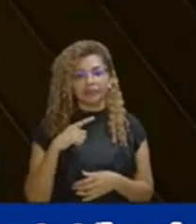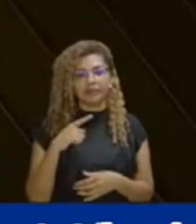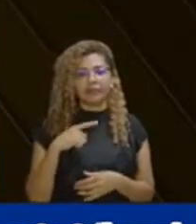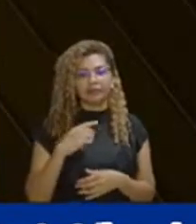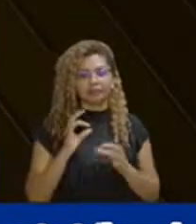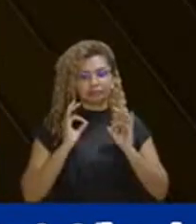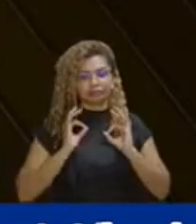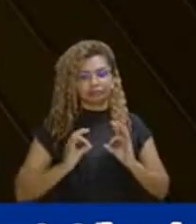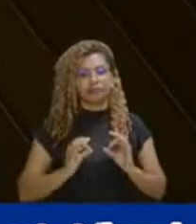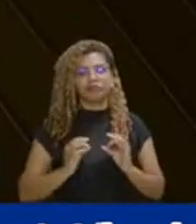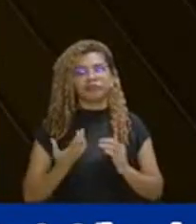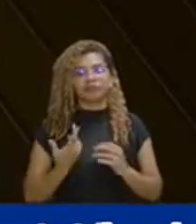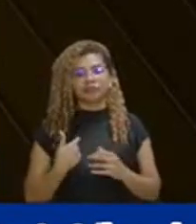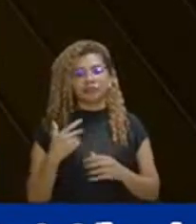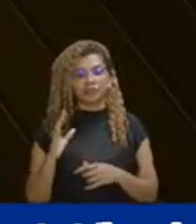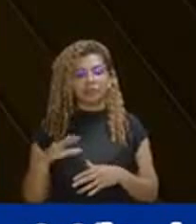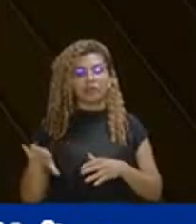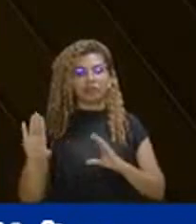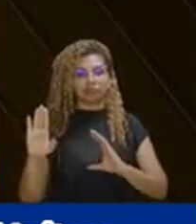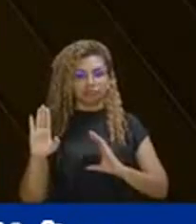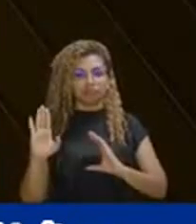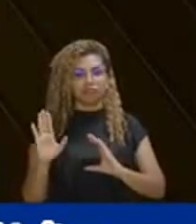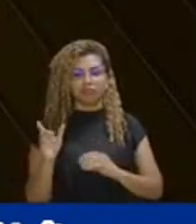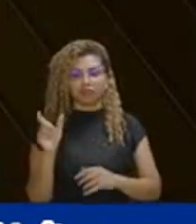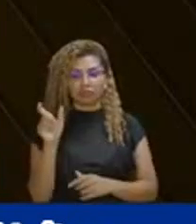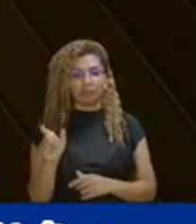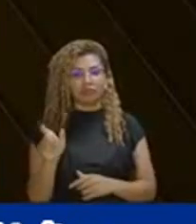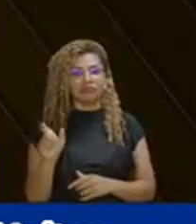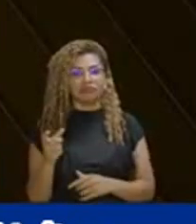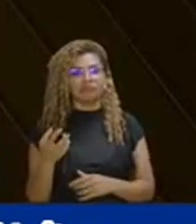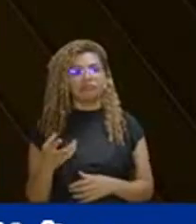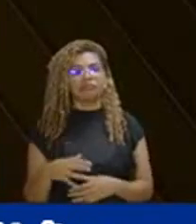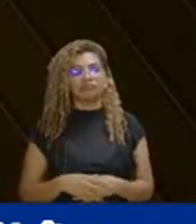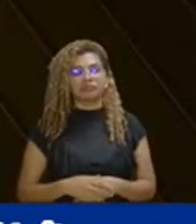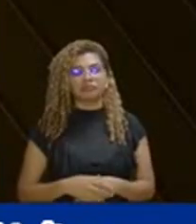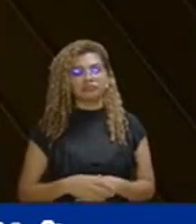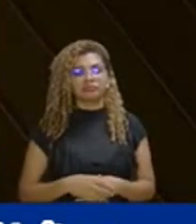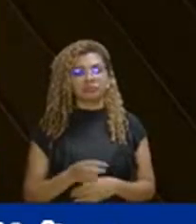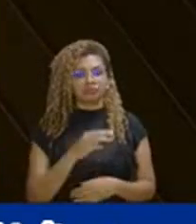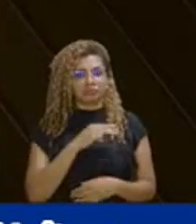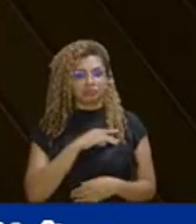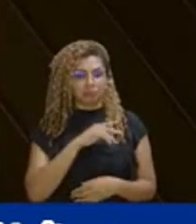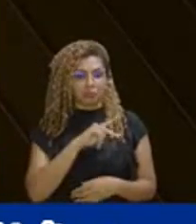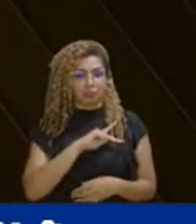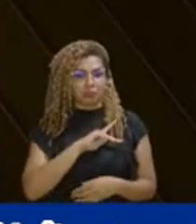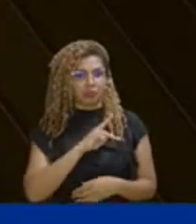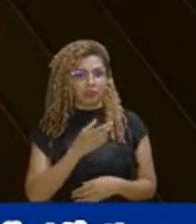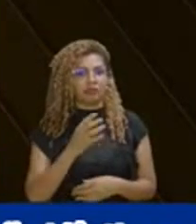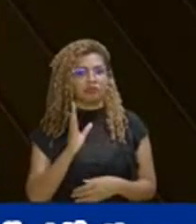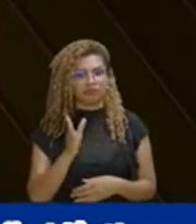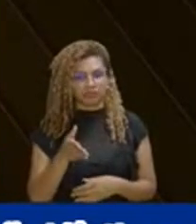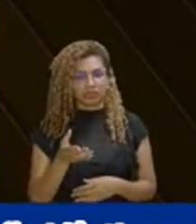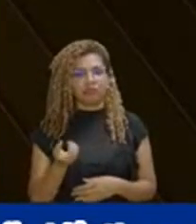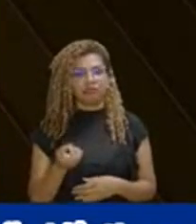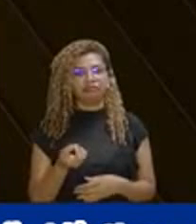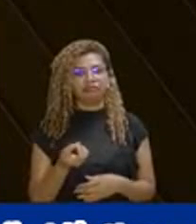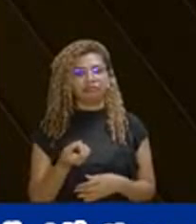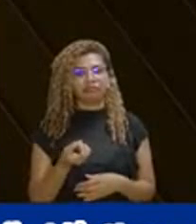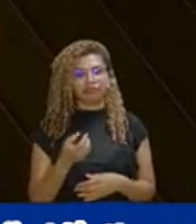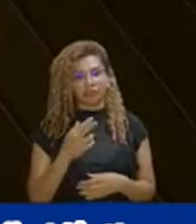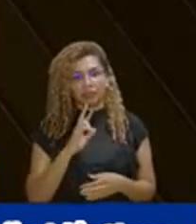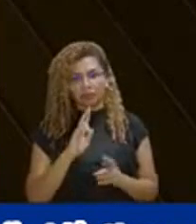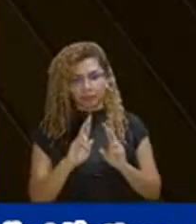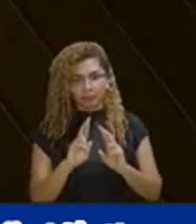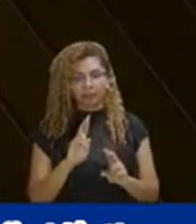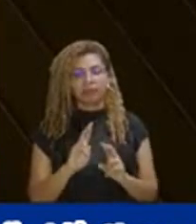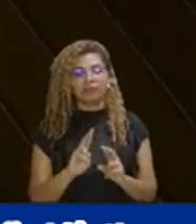recorrente. Sobre o caso, adianto que este tribunal já se manifestou e, por unanimidade, entendeu não ser hipótese de se deferir o direito de